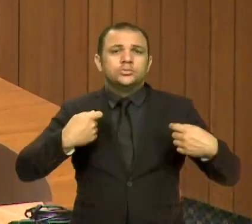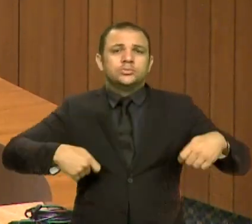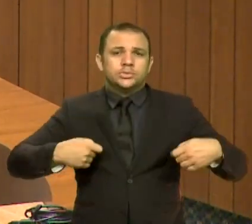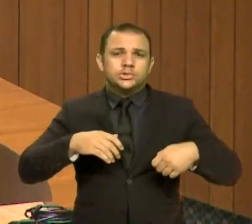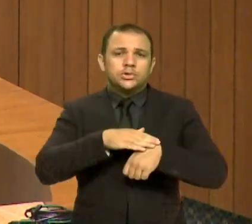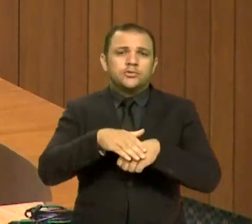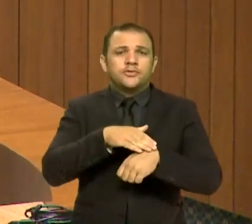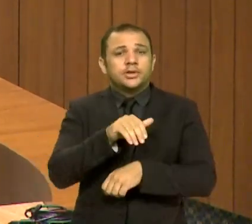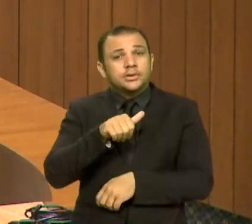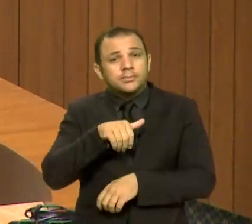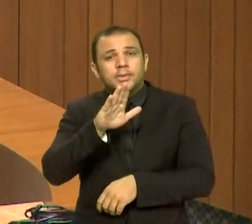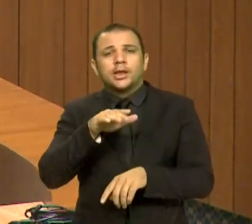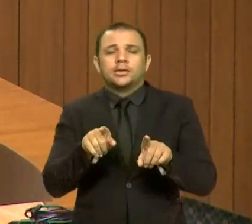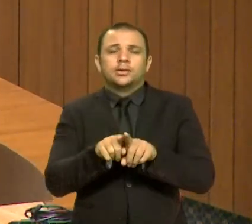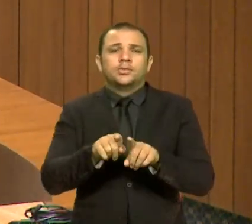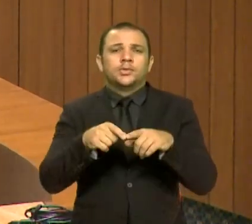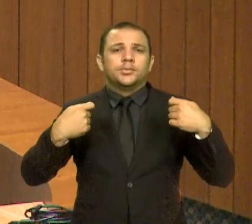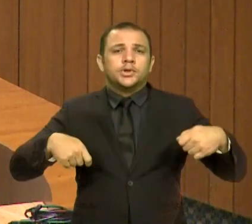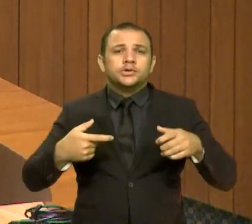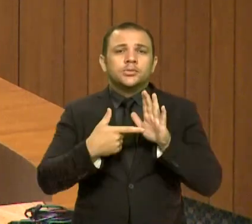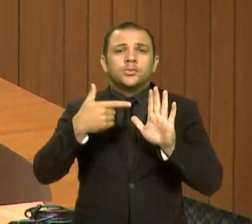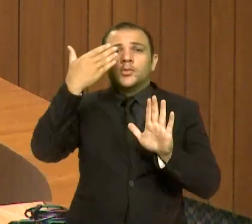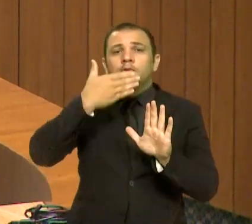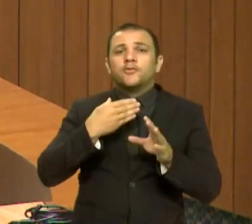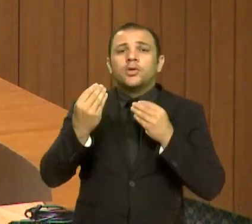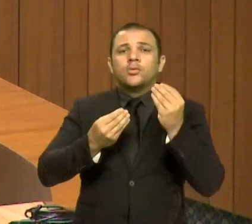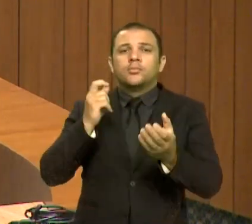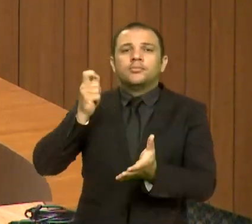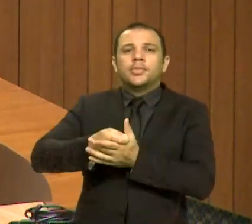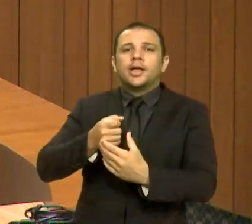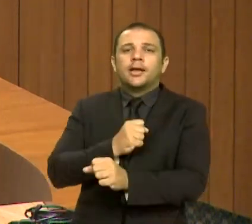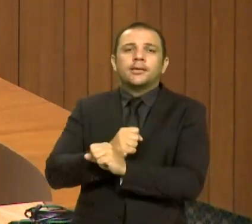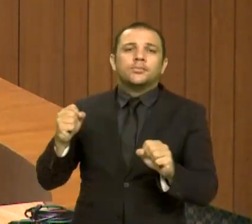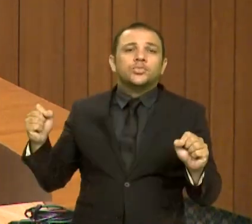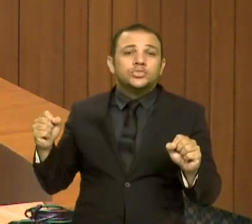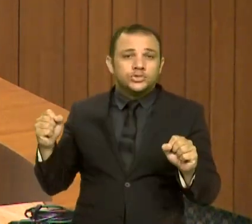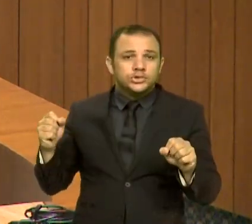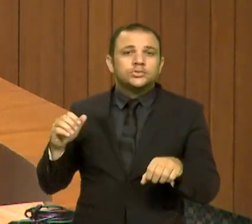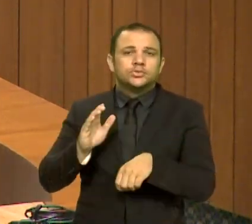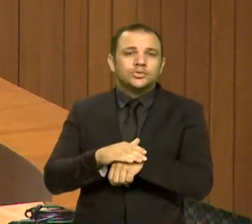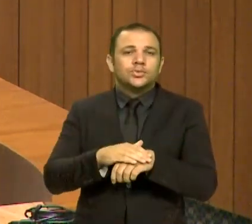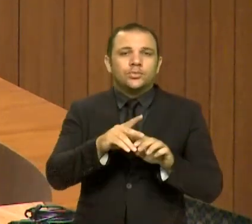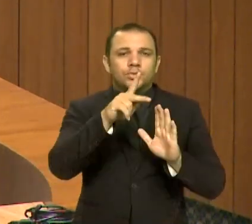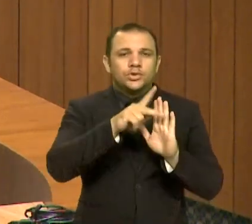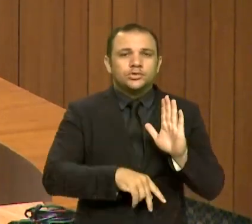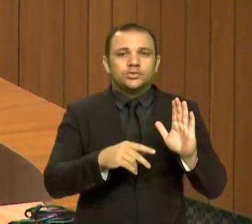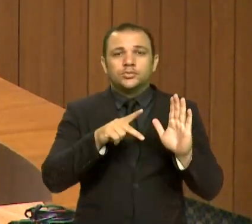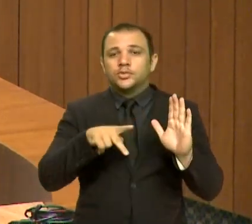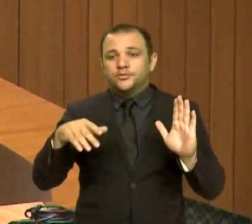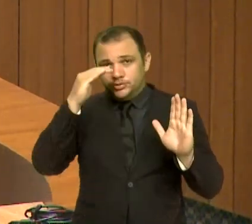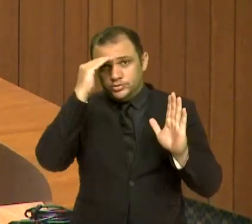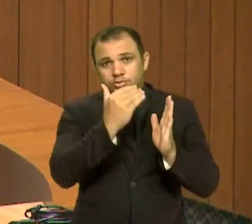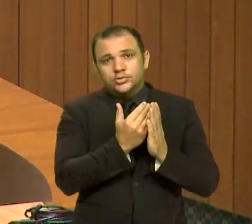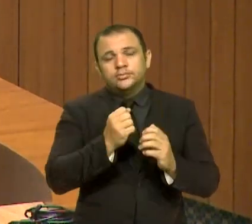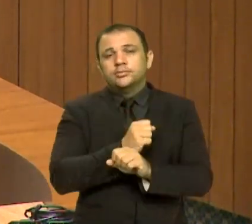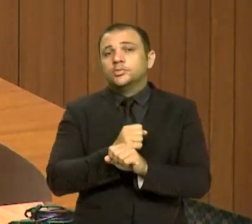ter provas realmente de que não tem como pagar aquilo do projeto dos professores. Então, venho aqui. Muito obrigado, meus amigos.